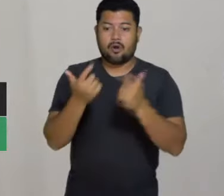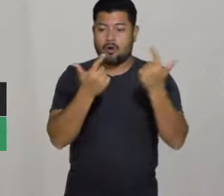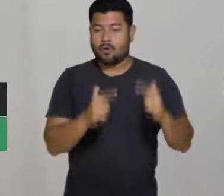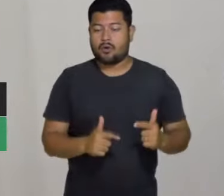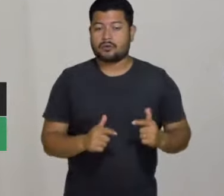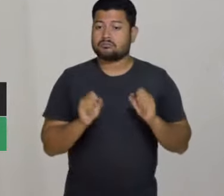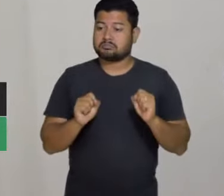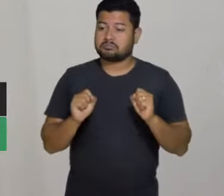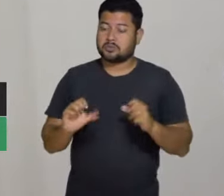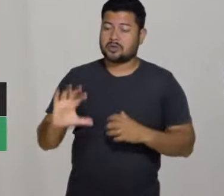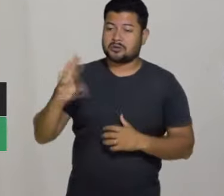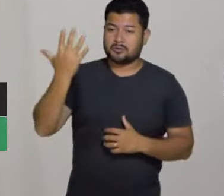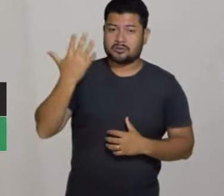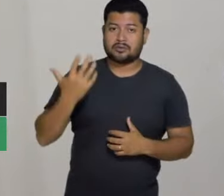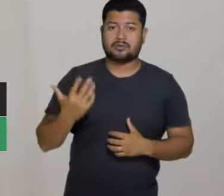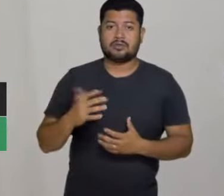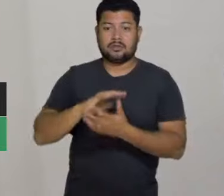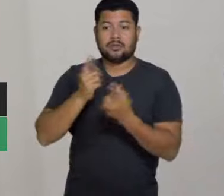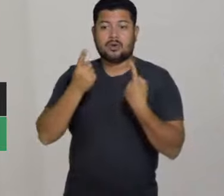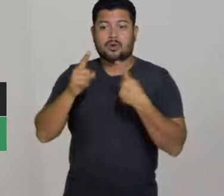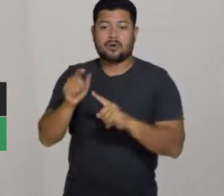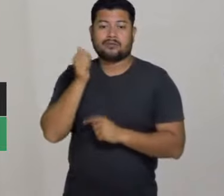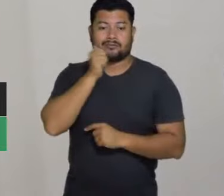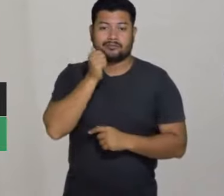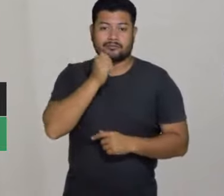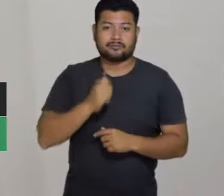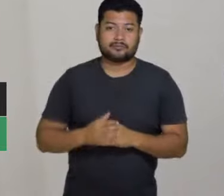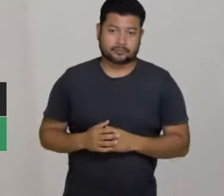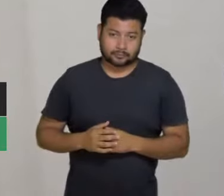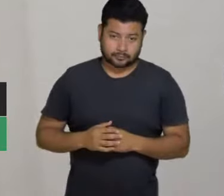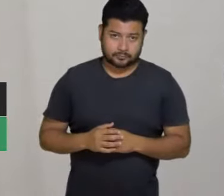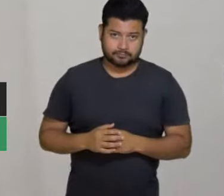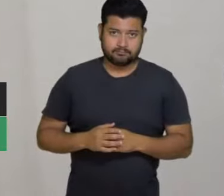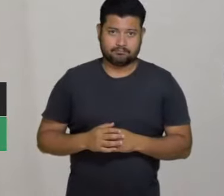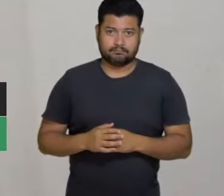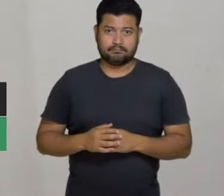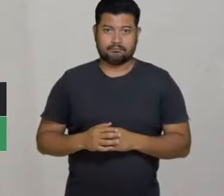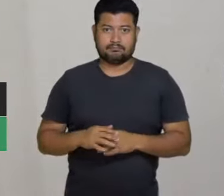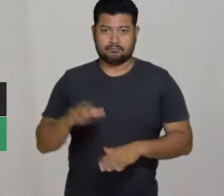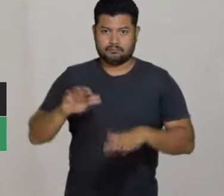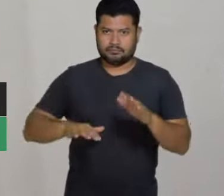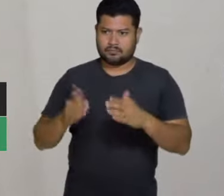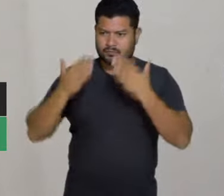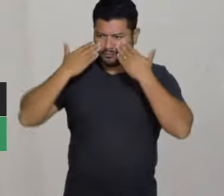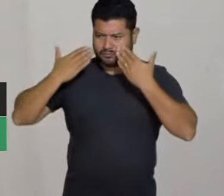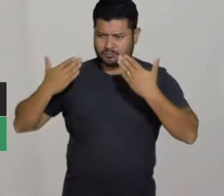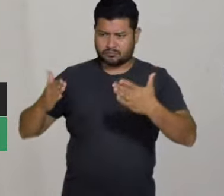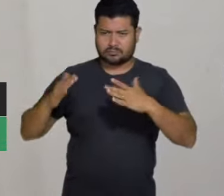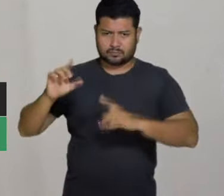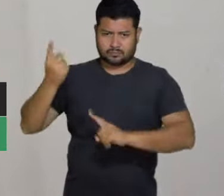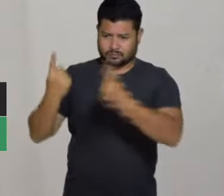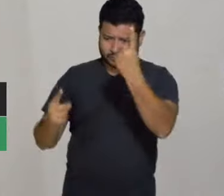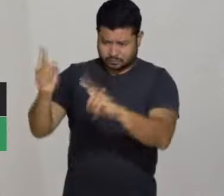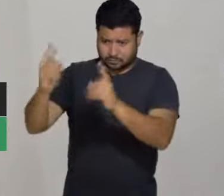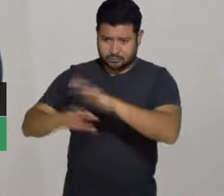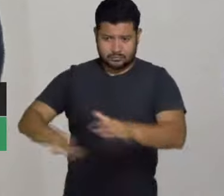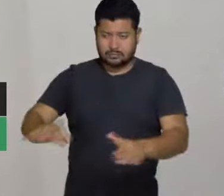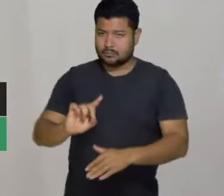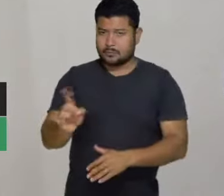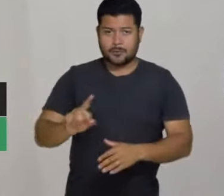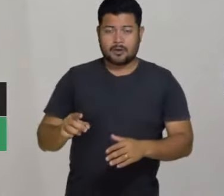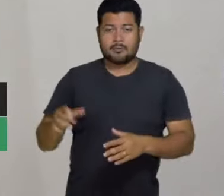violência que são praticadas e que não se expressa unicamente no carnaval, mas que no carnaval, por ser uma festa popular